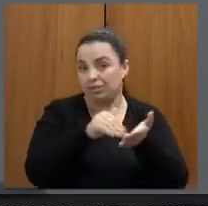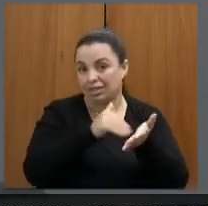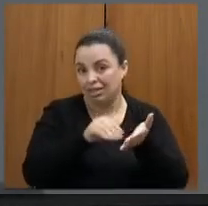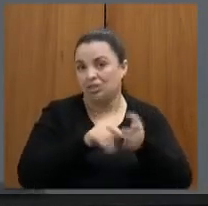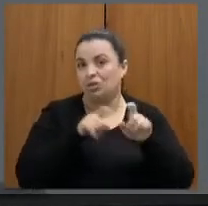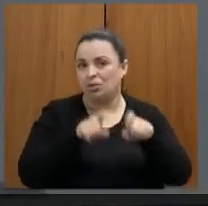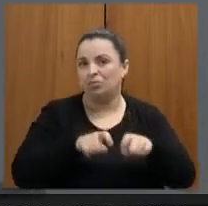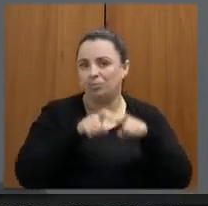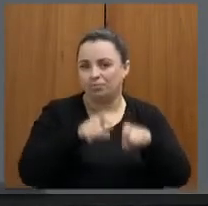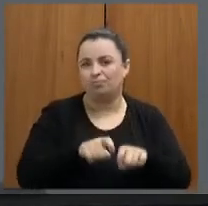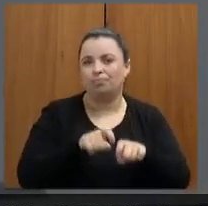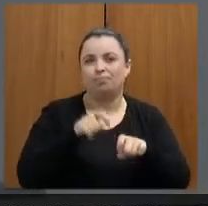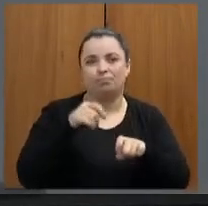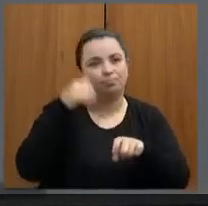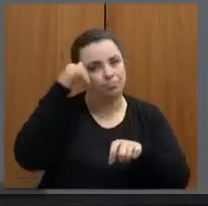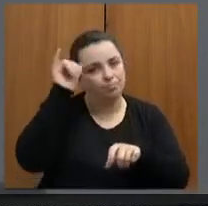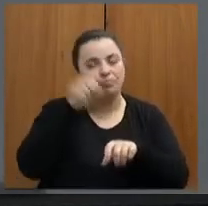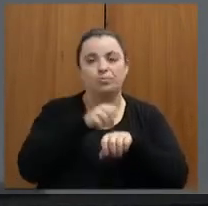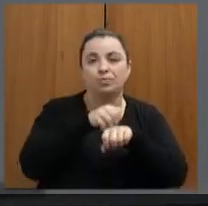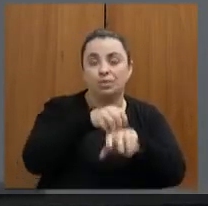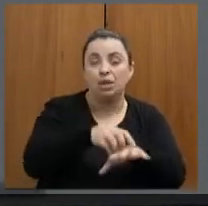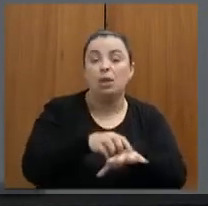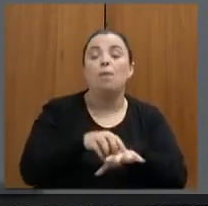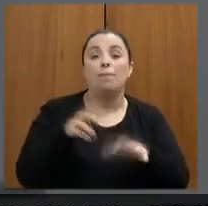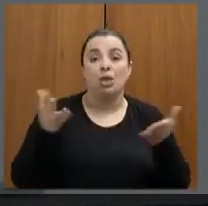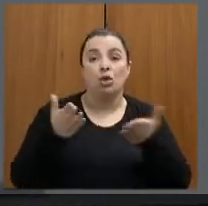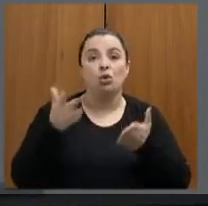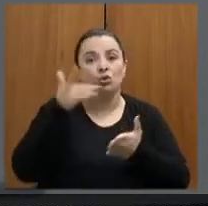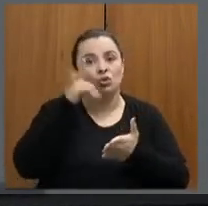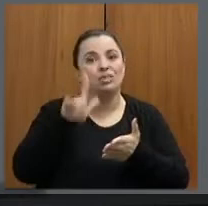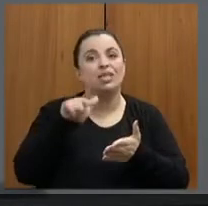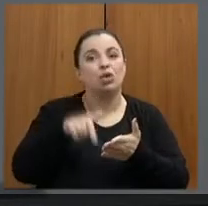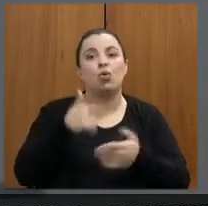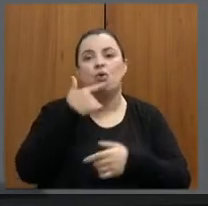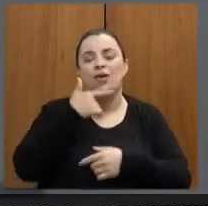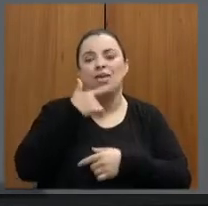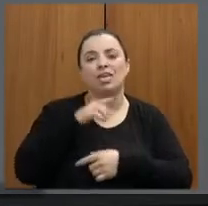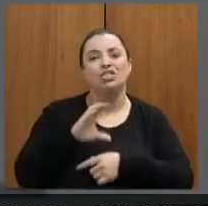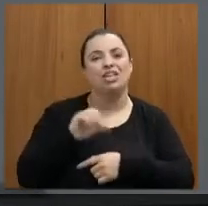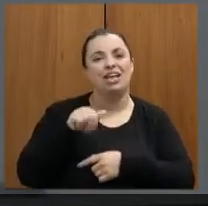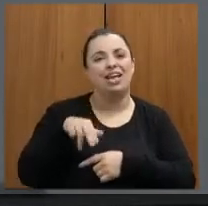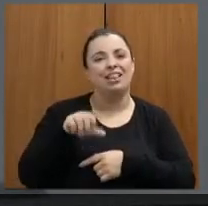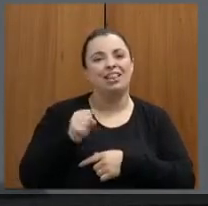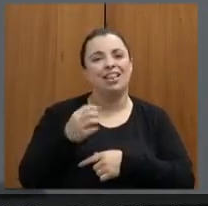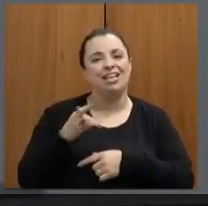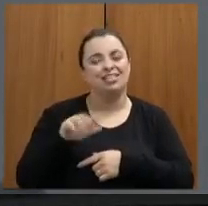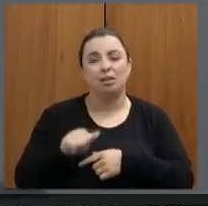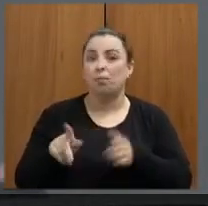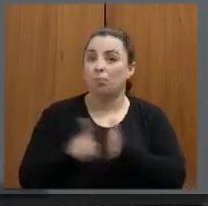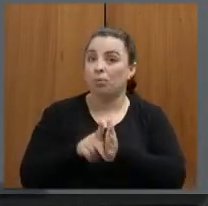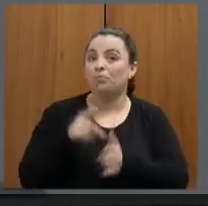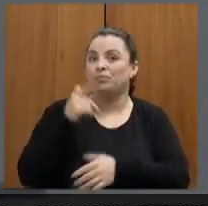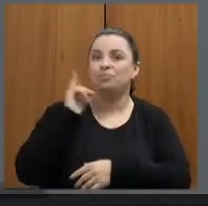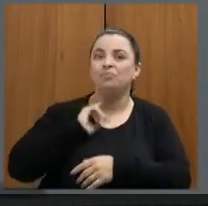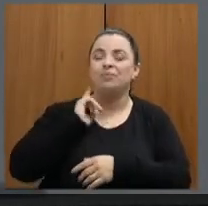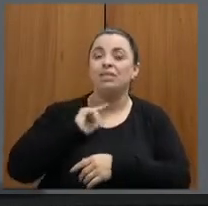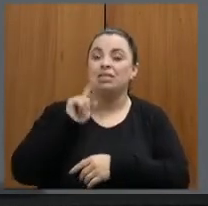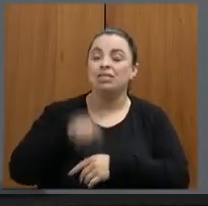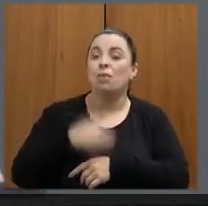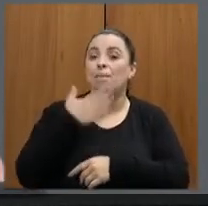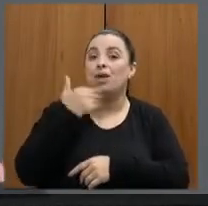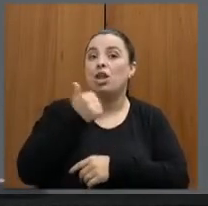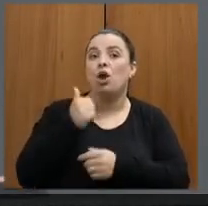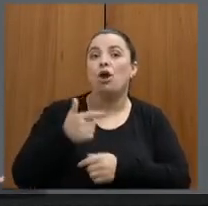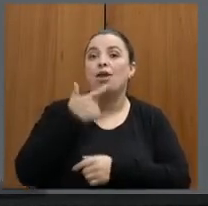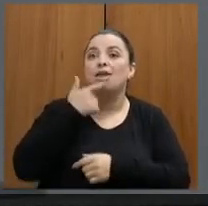ter hoje aí nosso queijo minas artesanal queijo da Canastra reconhecido o queijo do mundo e que isso é